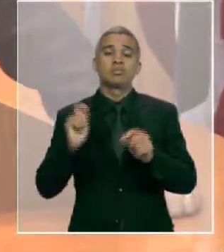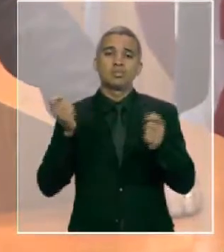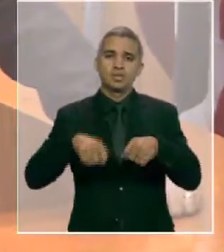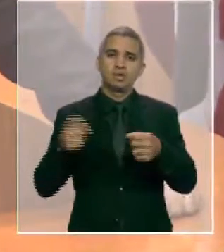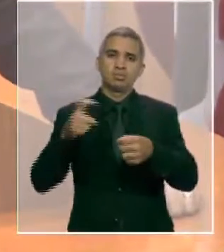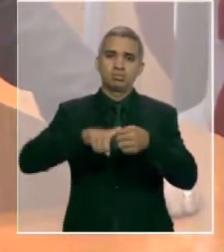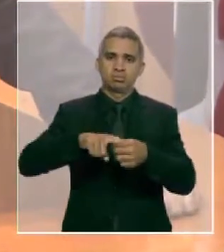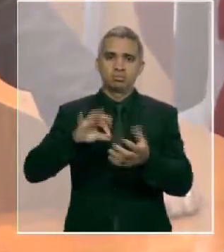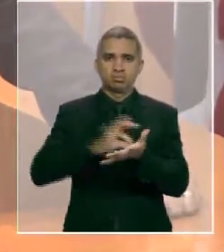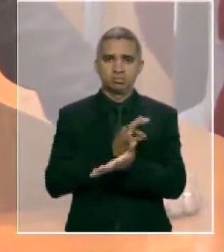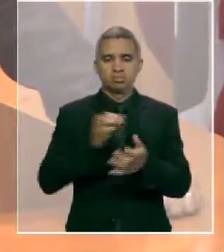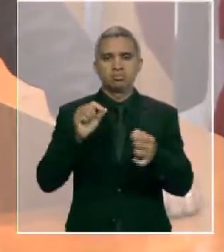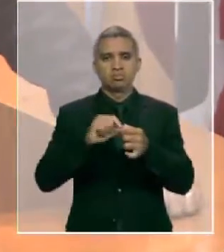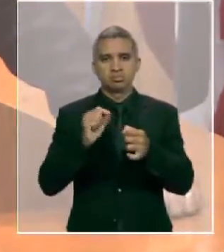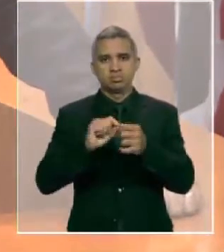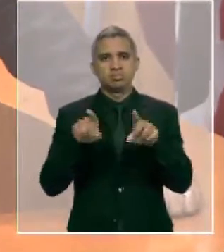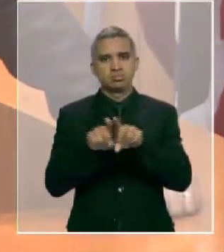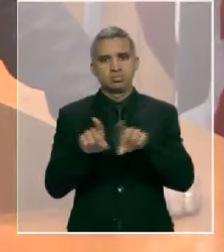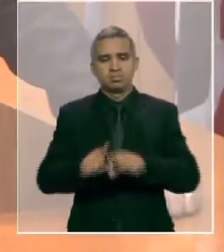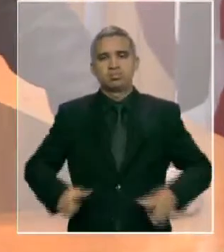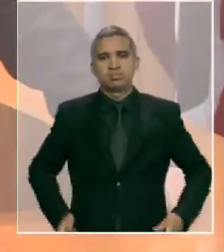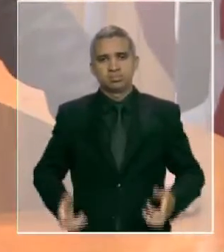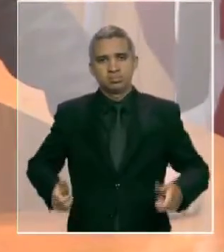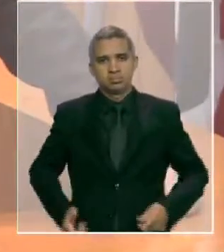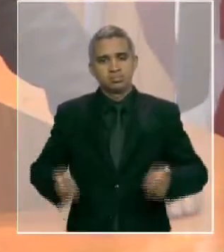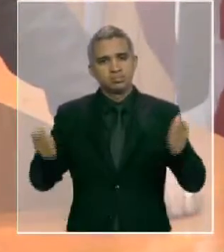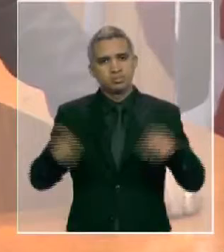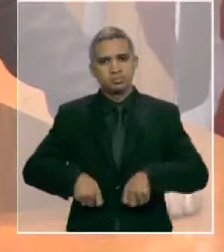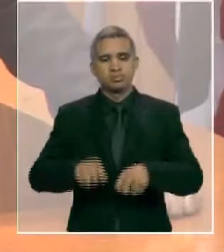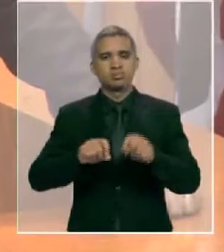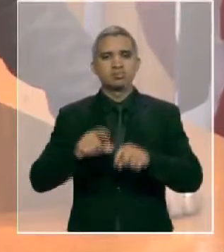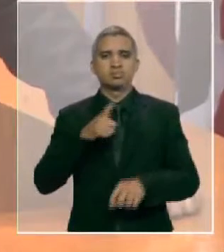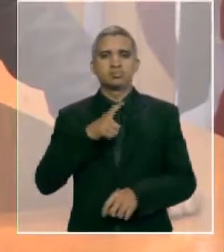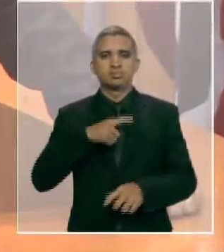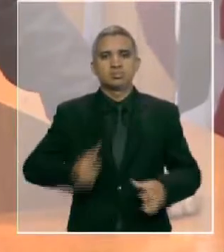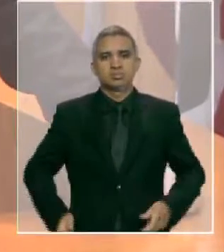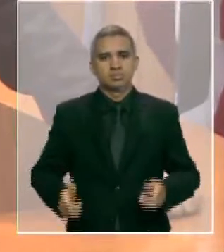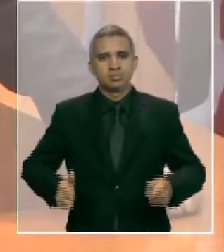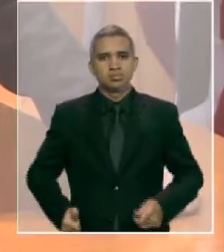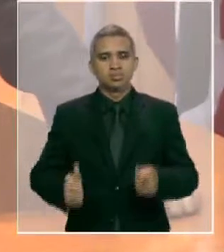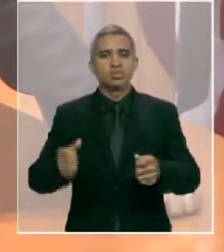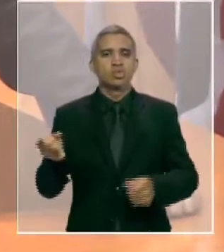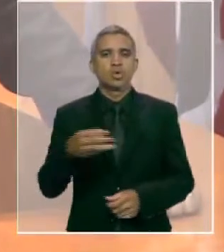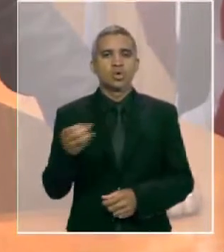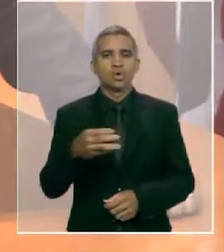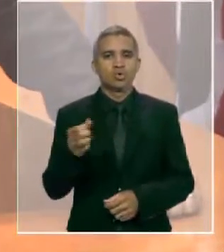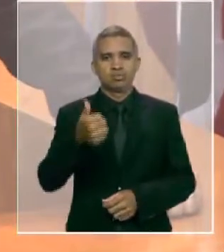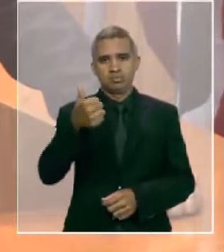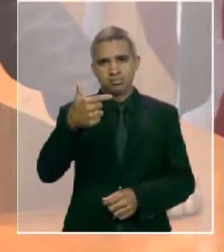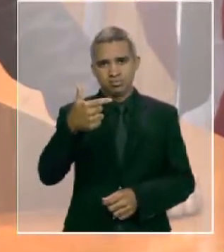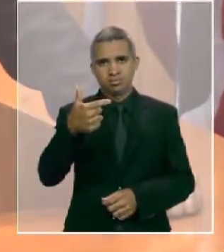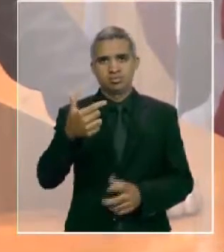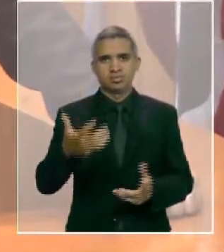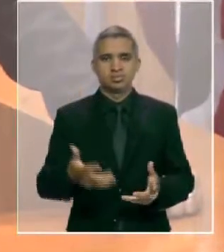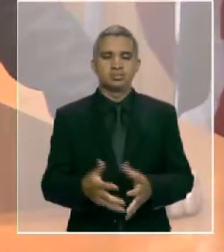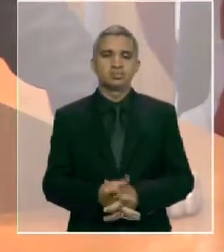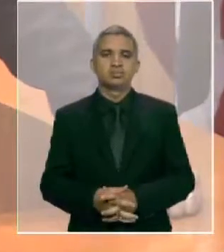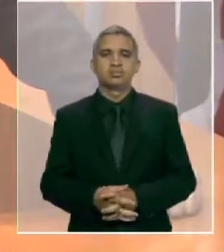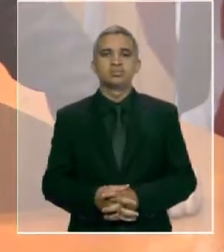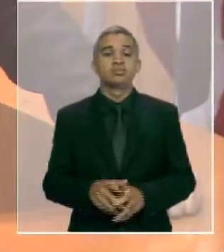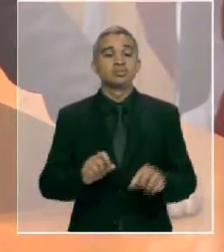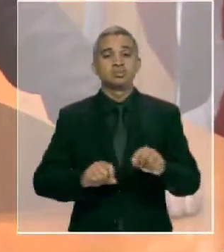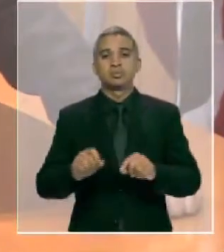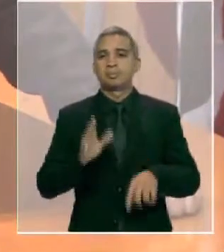e que estes guerreiros pudessem, então, receber essas novas cadeiras, para garantir cada